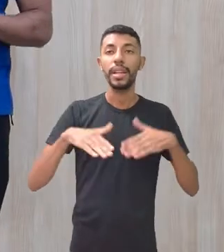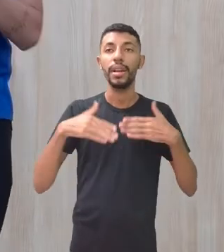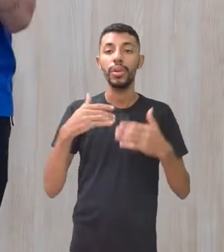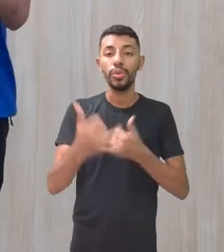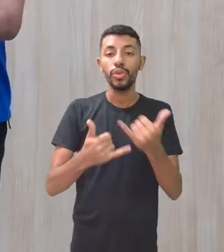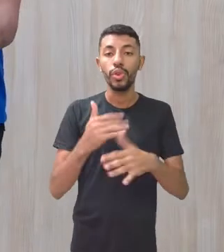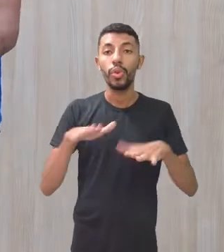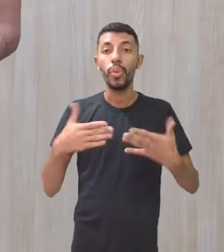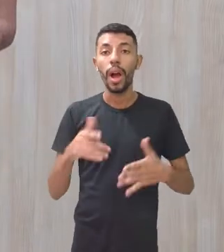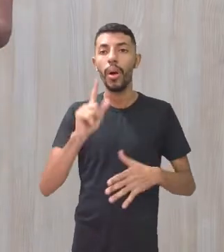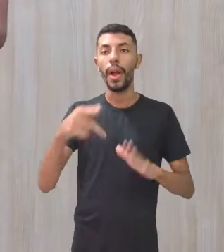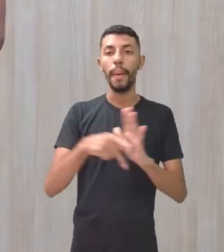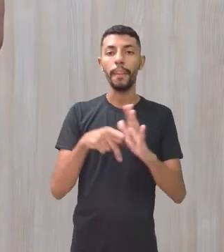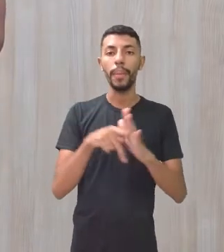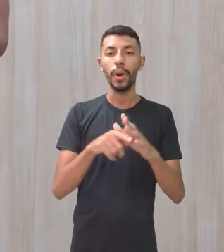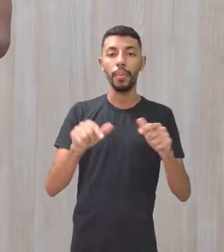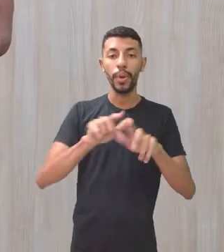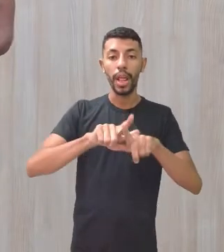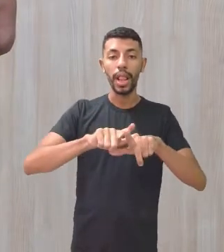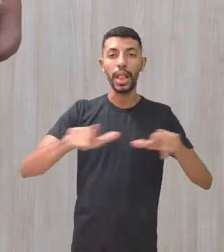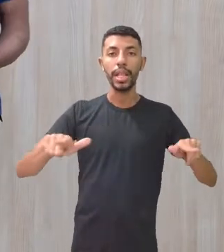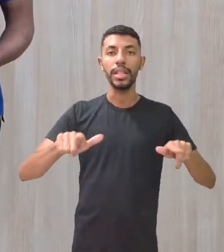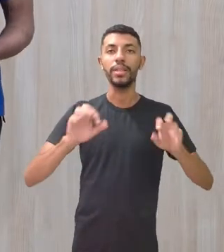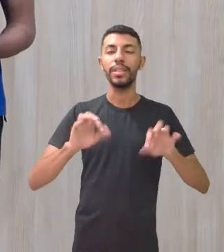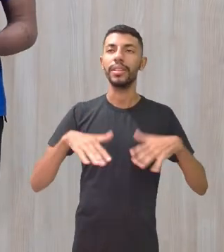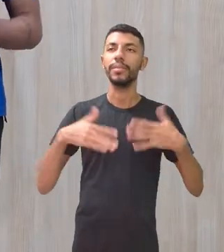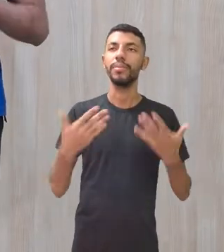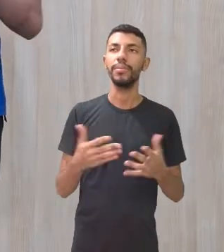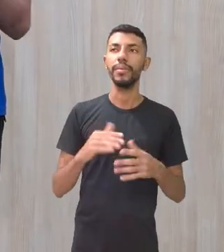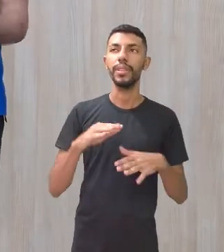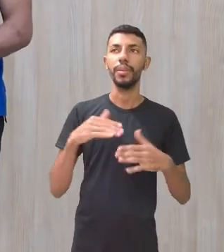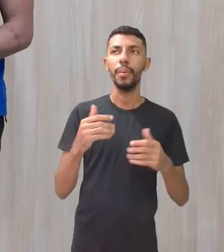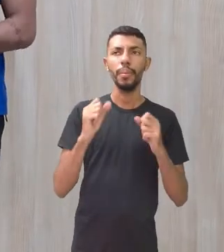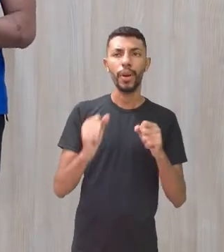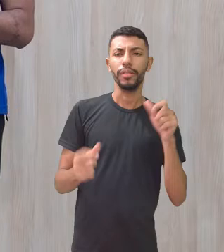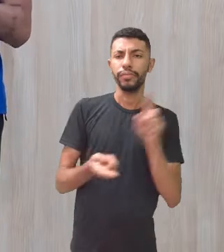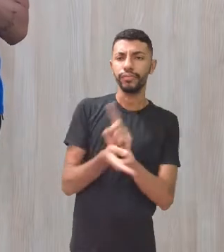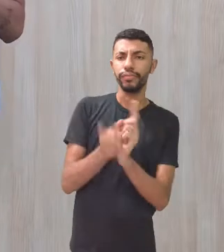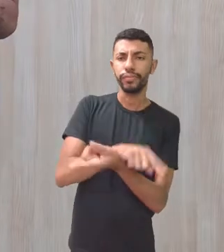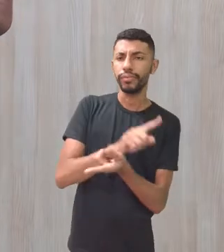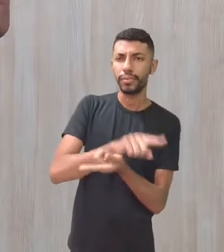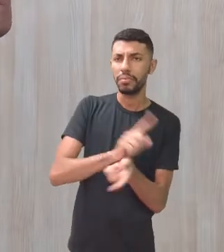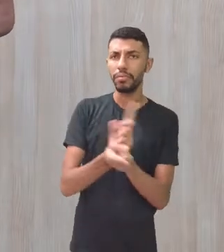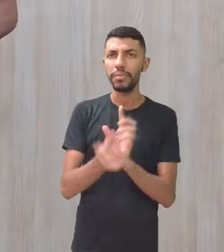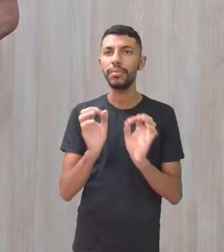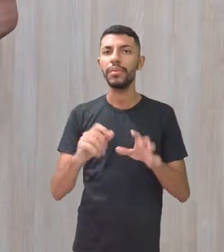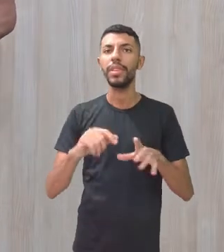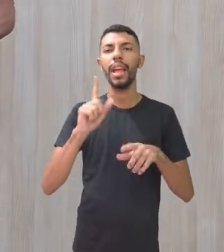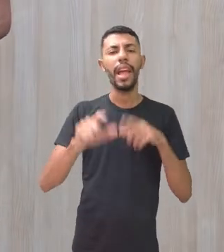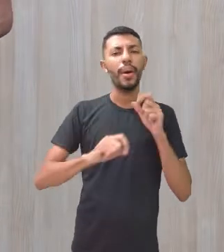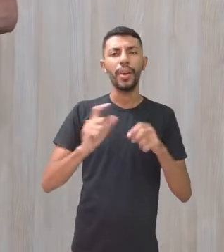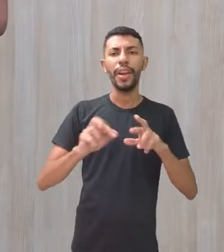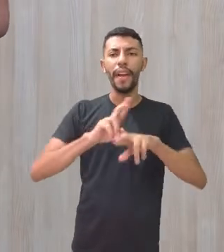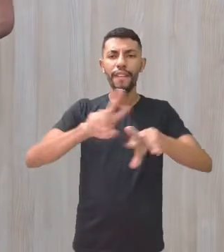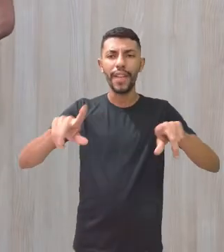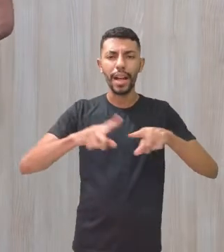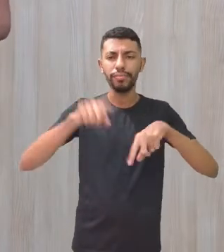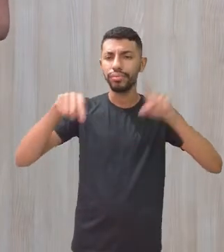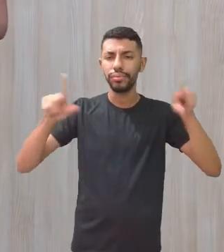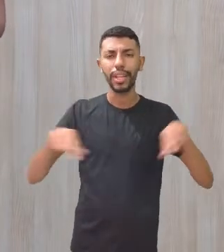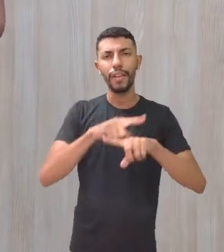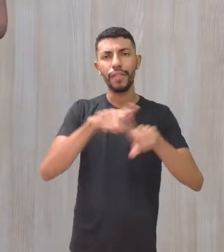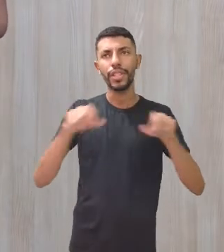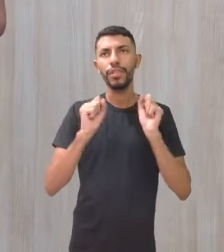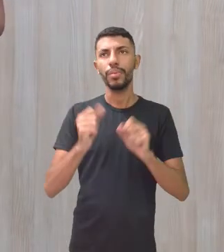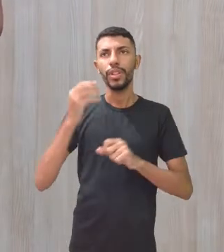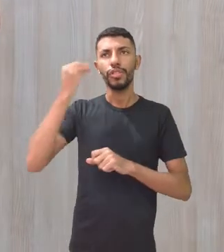pio, com a carroça de duque. Faz o contrário, de baixo para cima. Então são variações que vocês podem criar e experimentar aí para ver como é que vocês podem